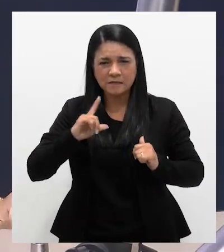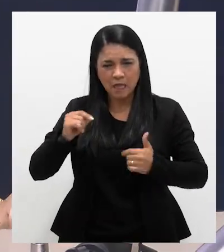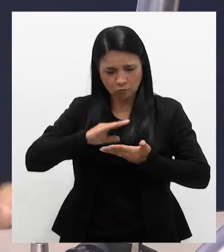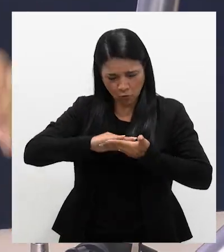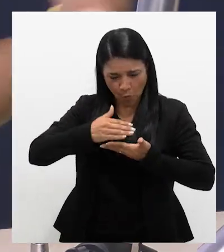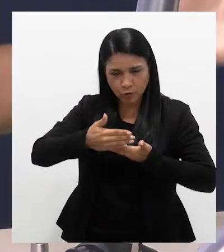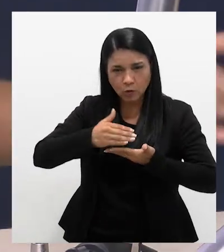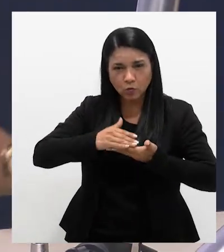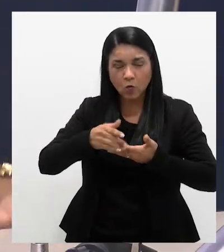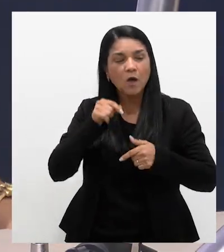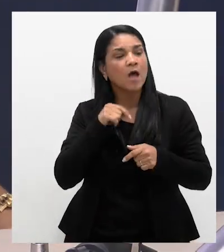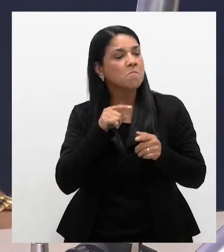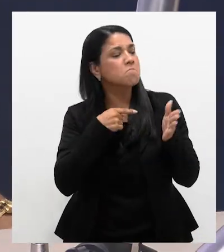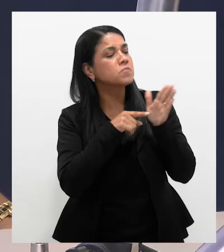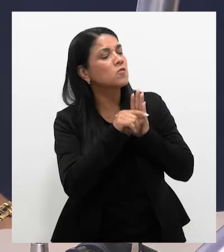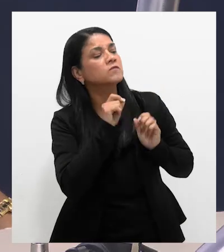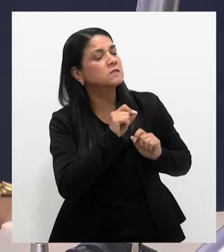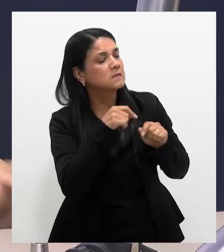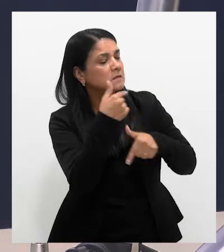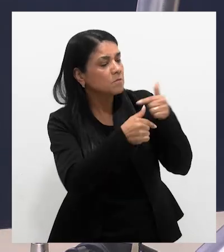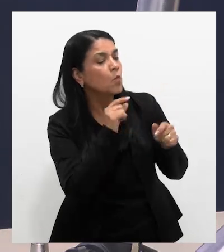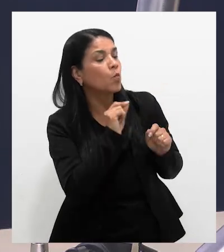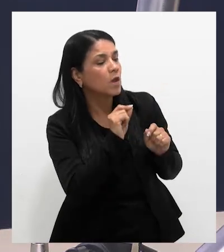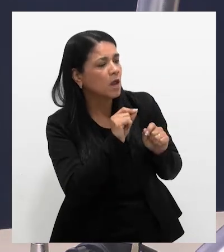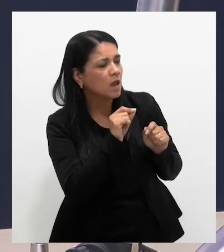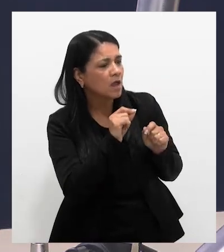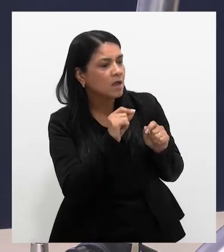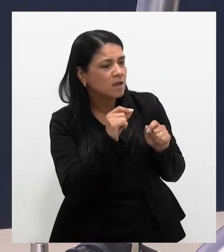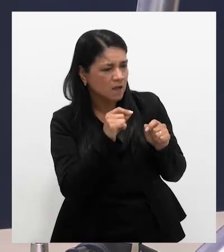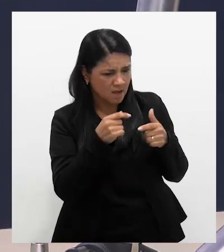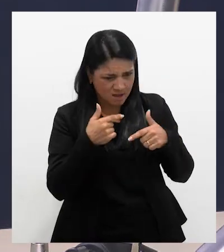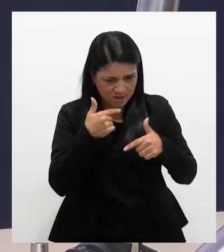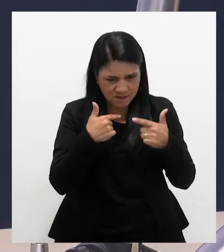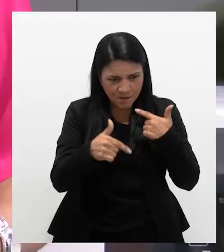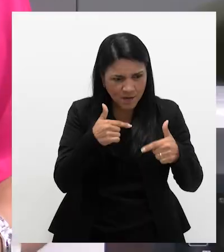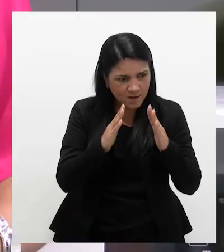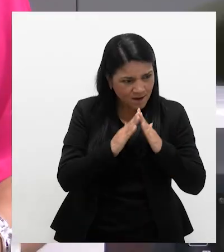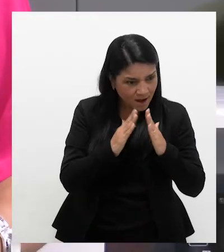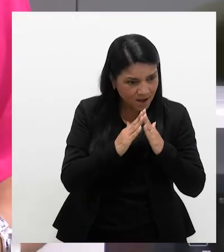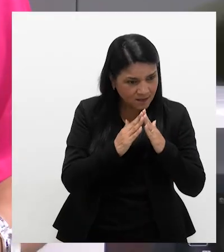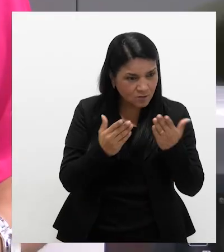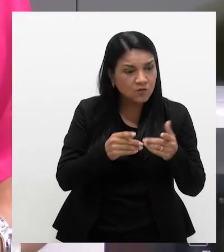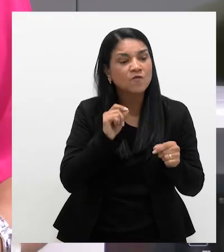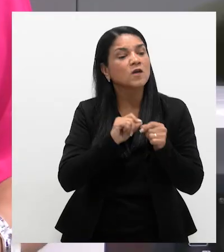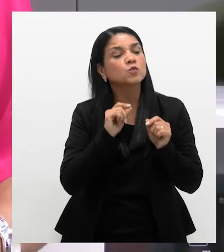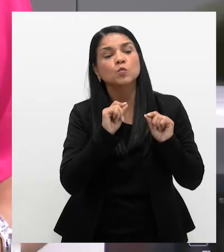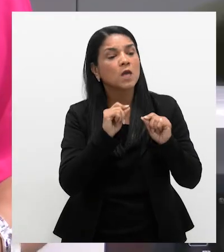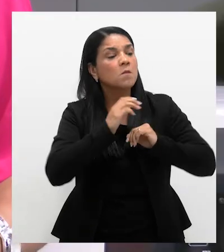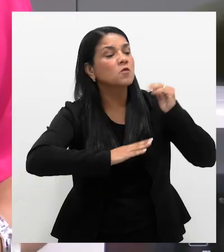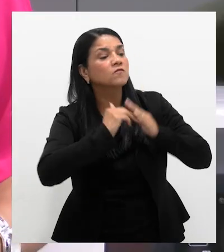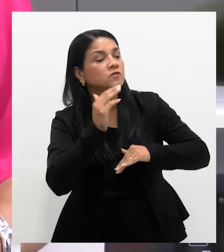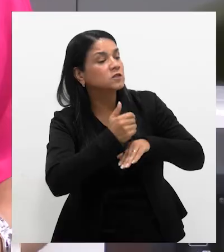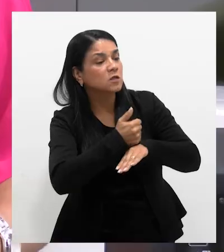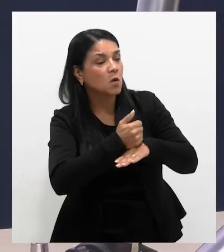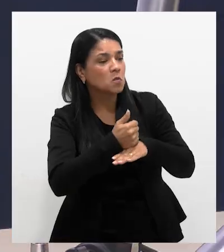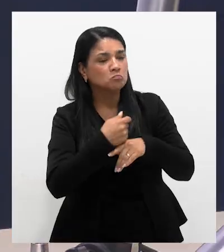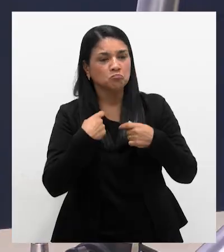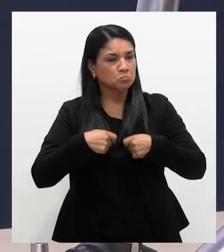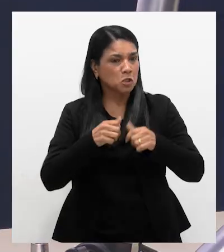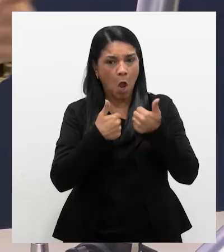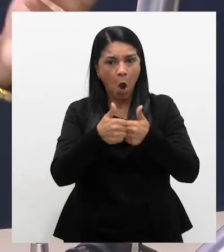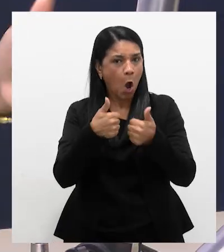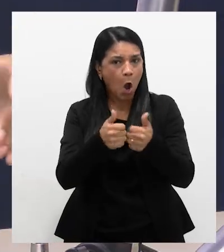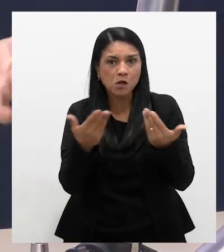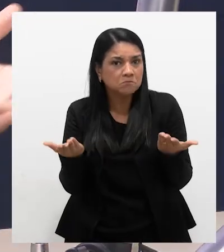isso pra quê? Você trabalha com o quê? Você faz o quê? Pô, tá trabalhando de casa hoje? O que que você faz? O que que eu faço pra poder trabalhar de casa também? Não precisar pegar